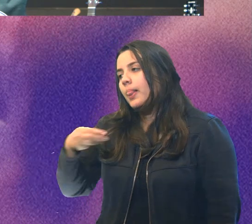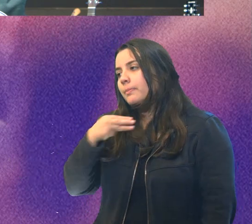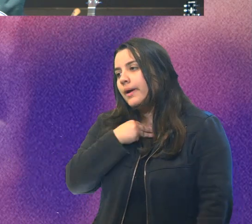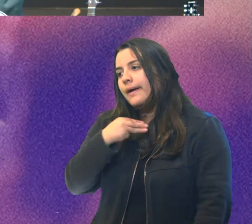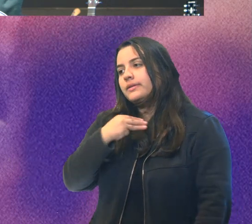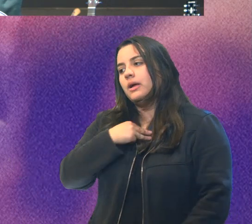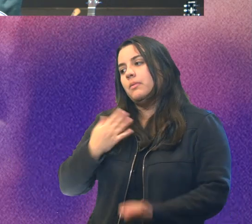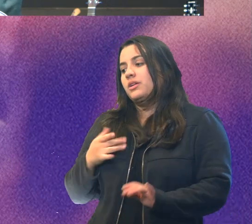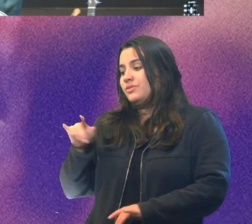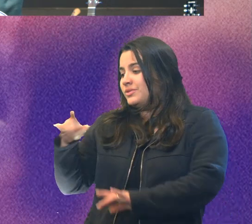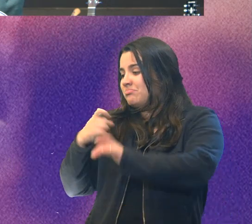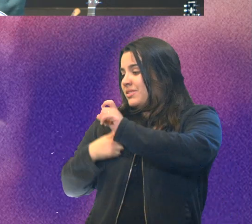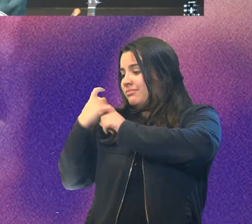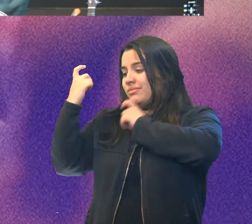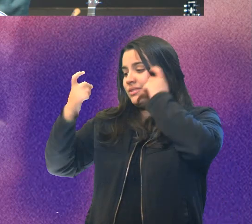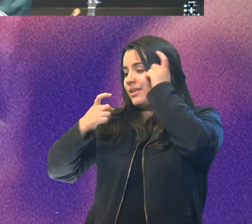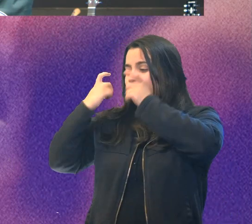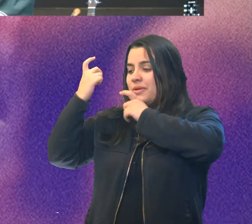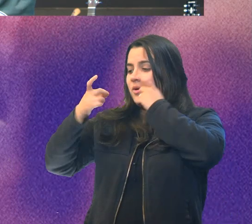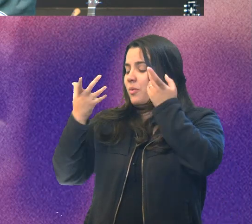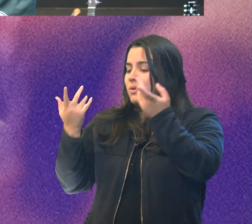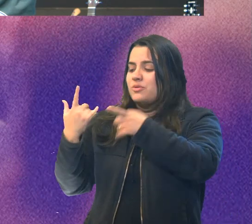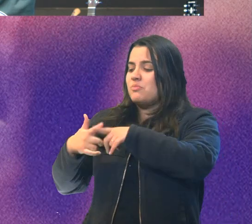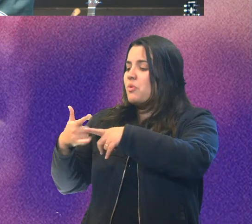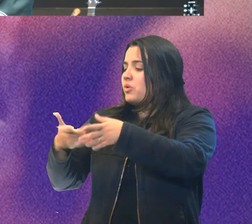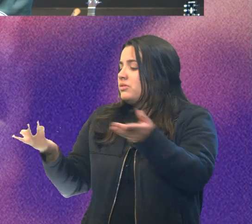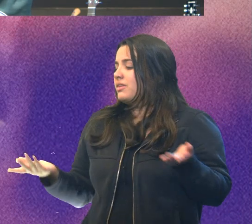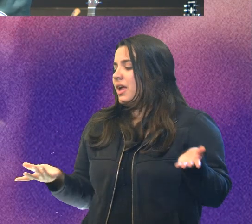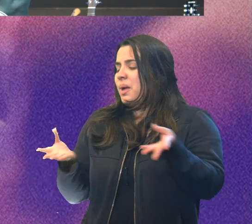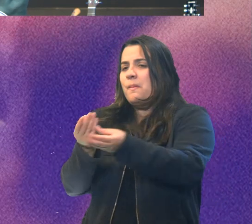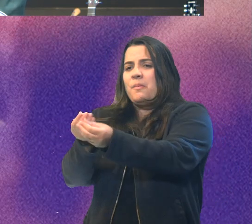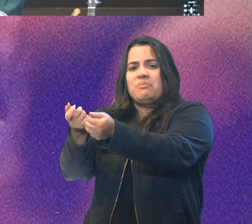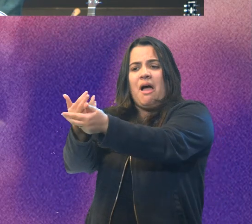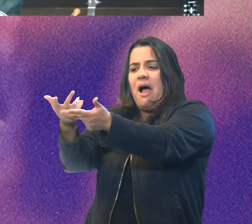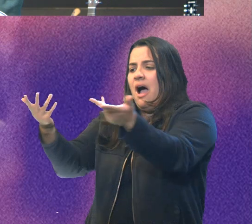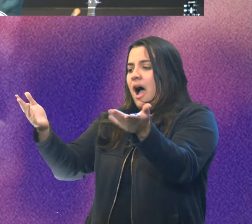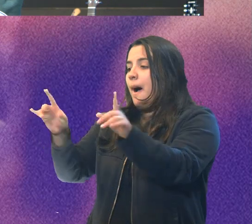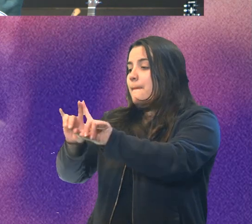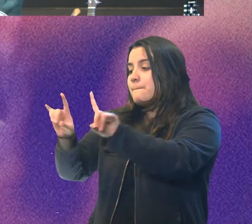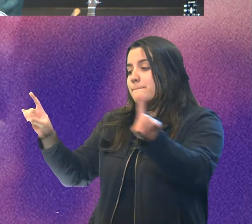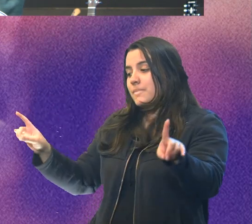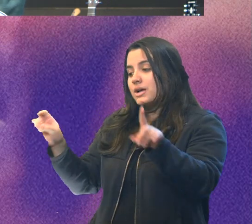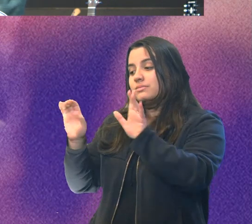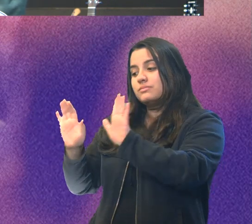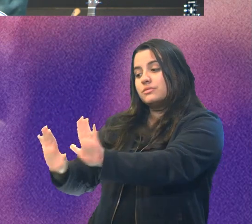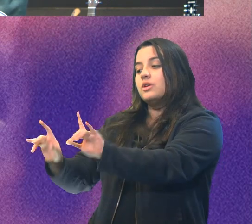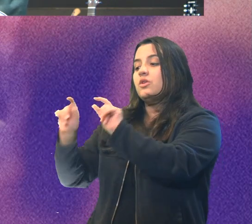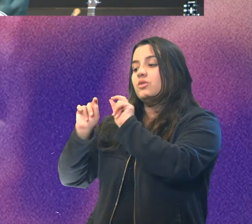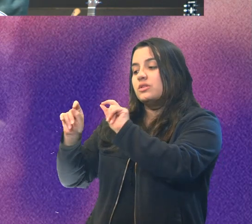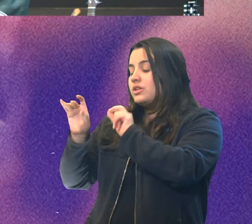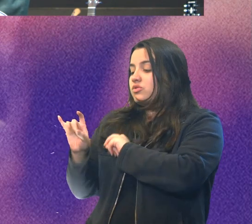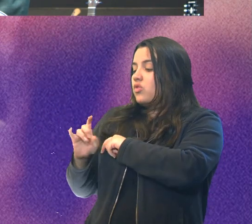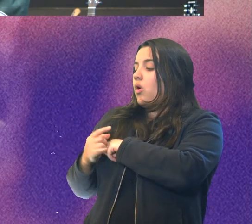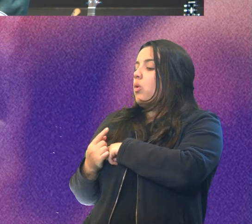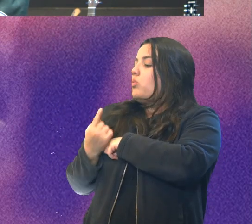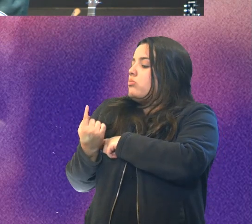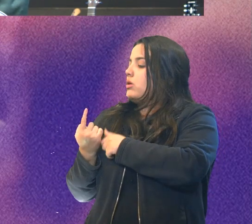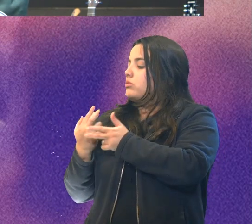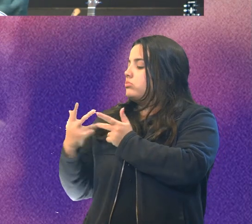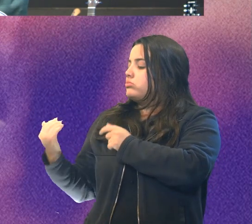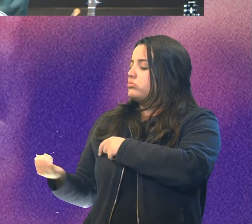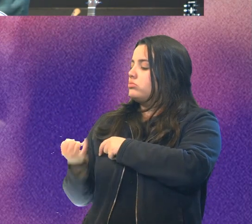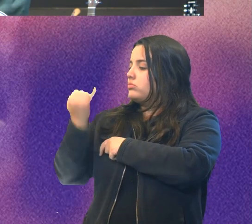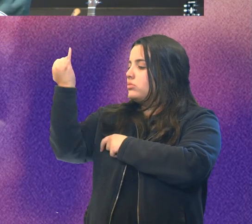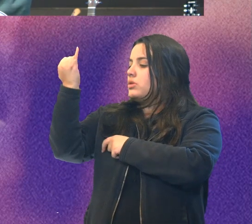está preocupada e inquieta com muitas coisas. Contudo, apenas uma é necessária.